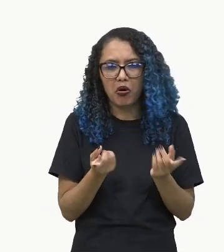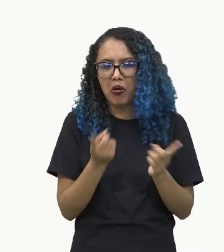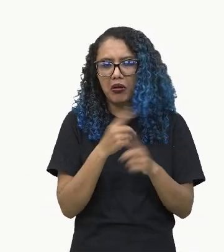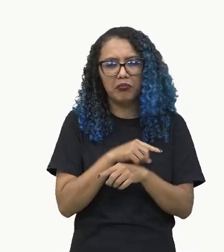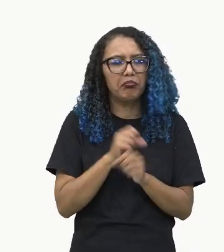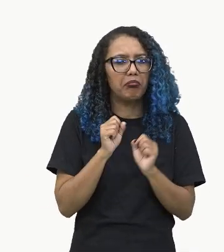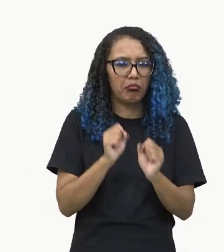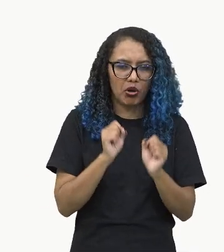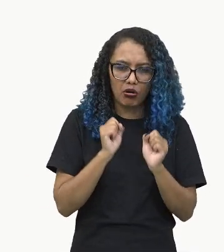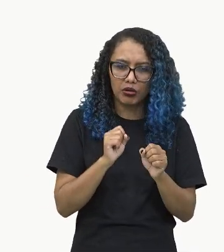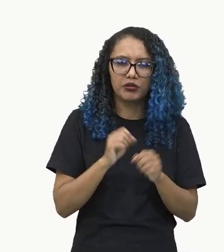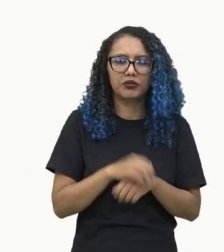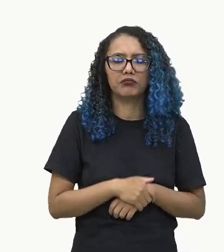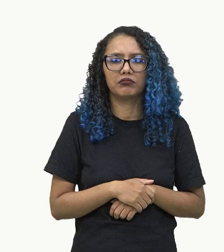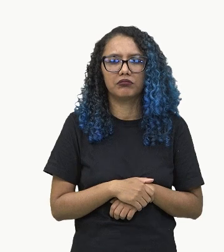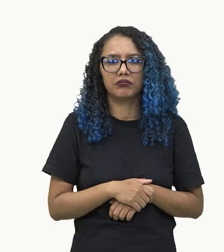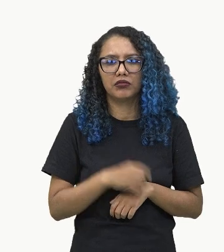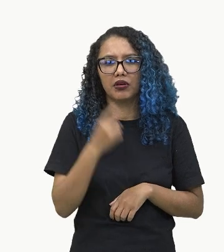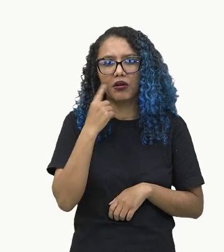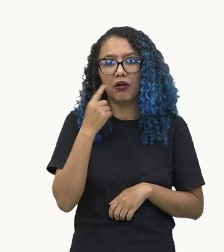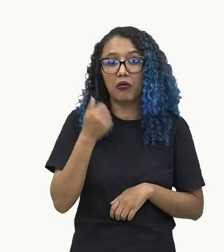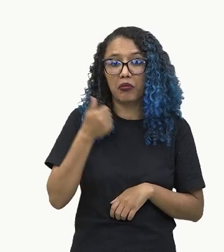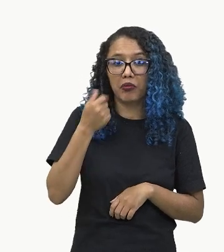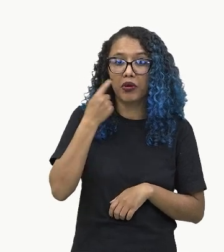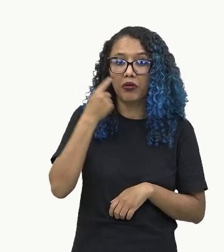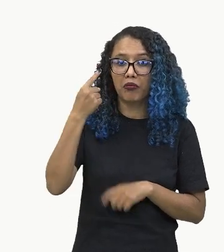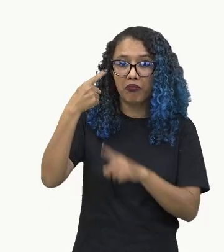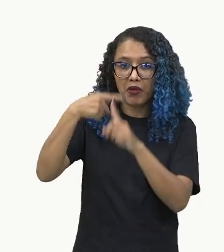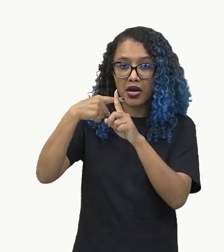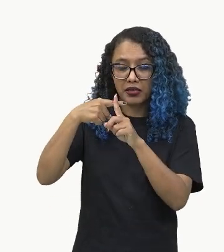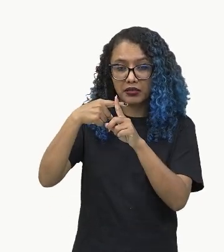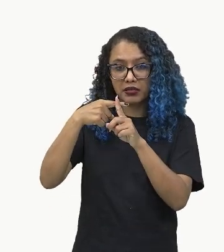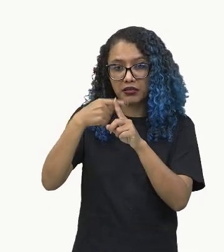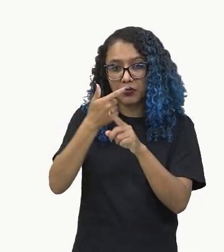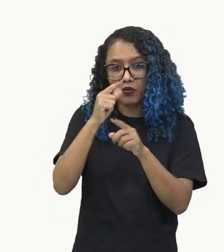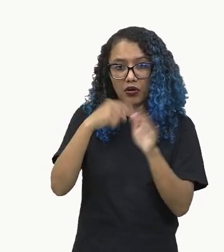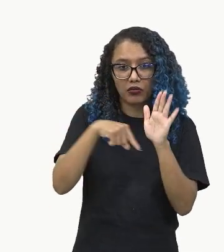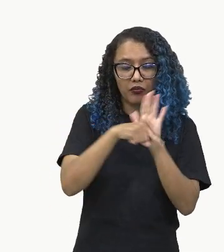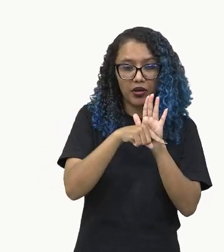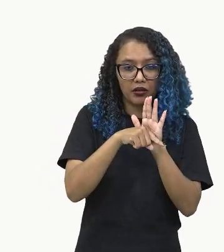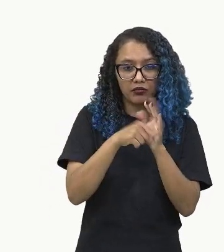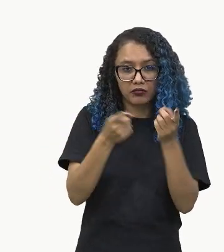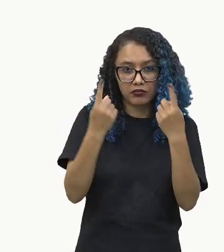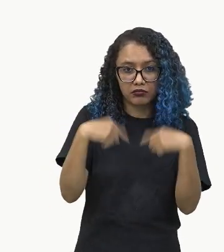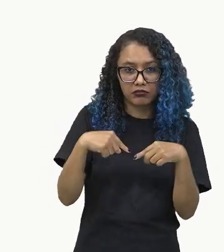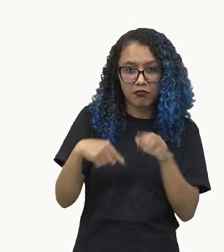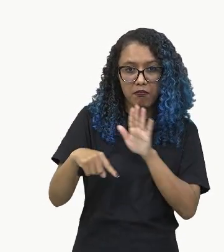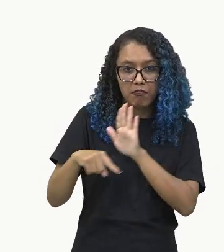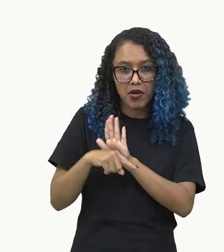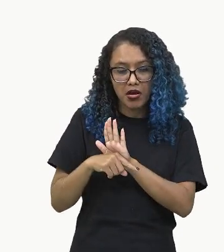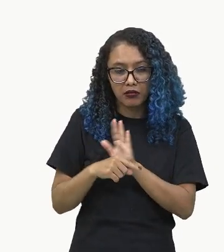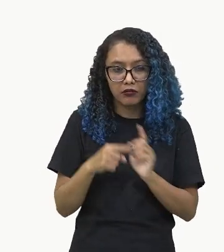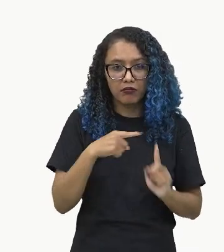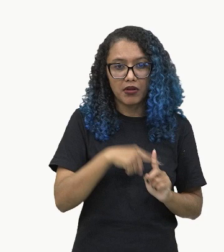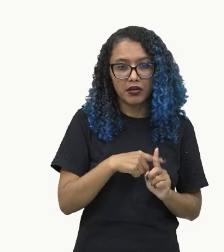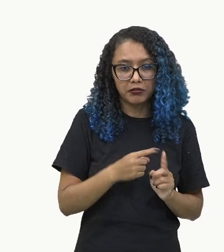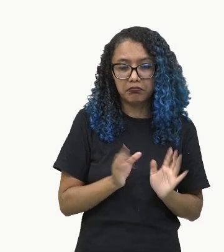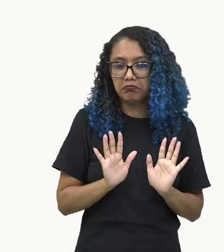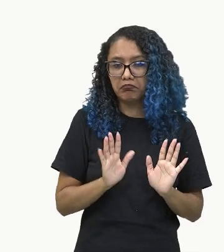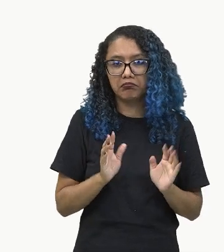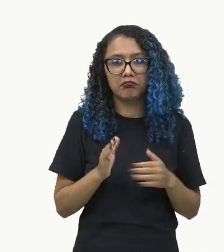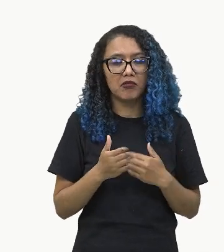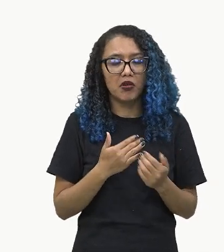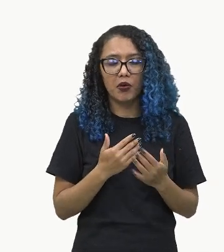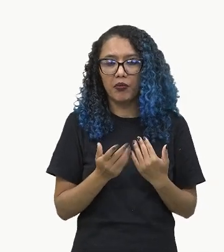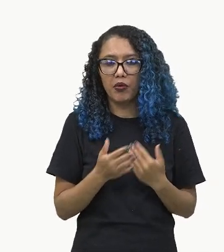Observe que no de cima eu coloquei, ó, primeiro o mais, depois o menos. E no de baixo eu coloquei primeiro o menos, depois o mais.